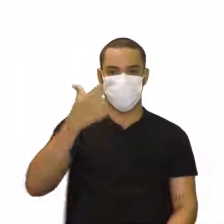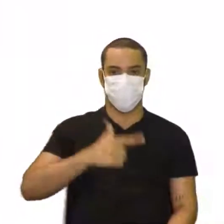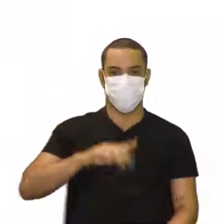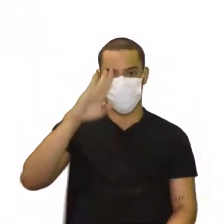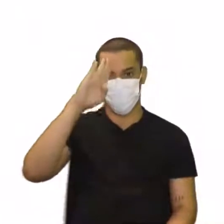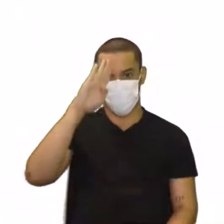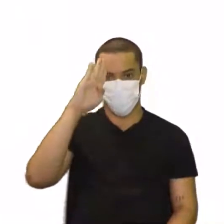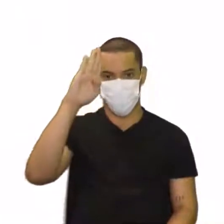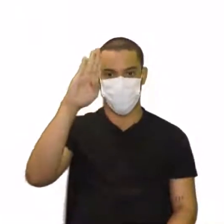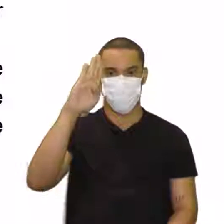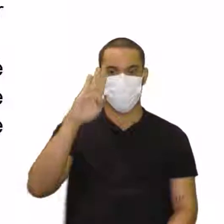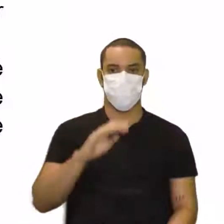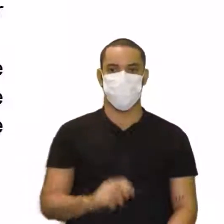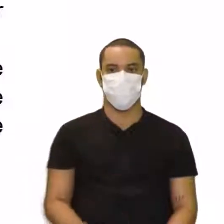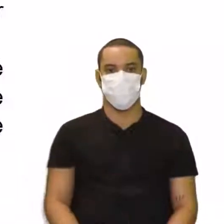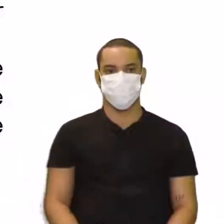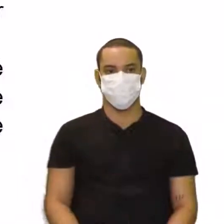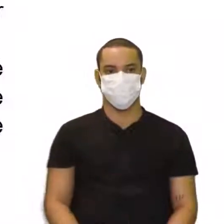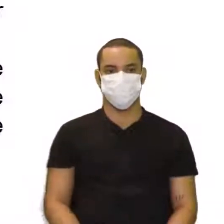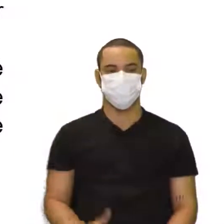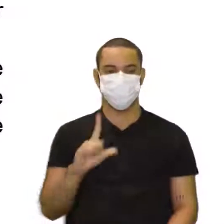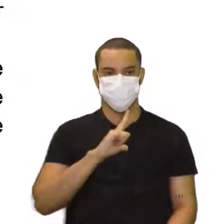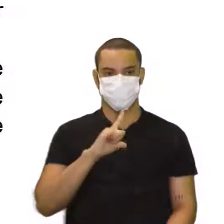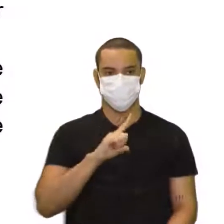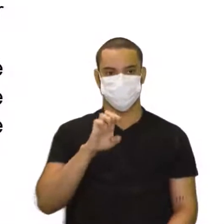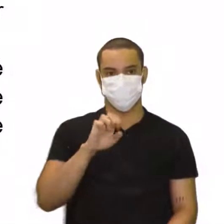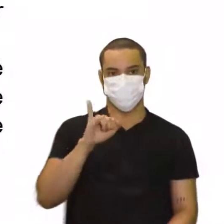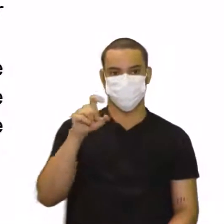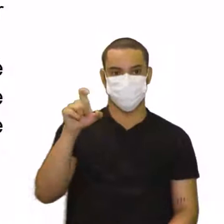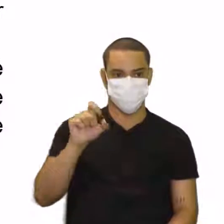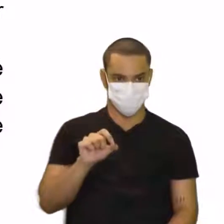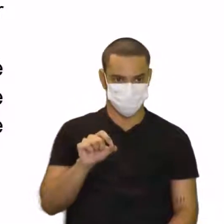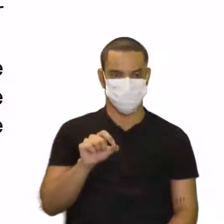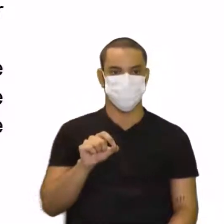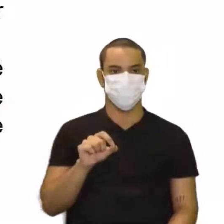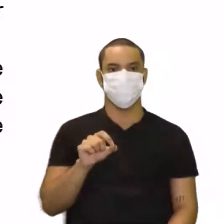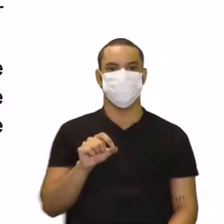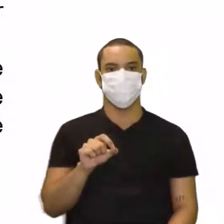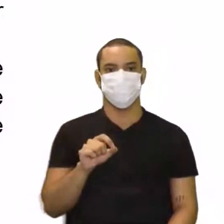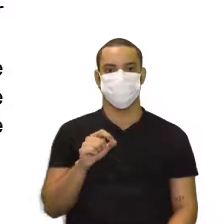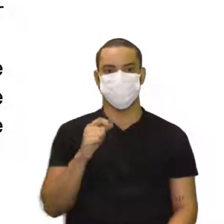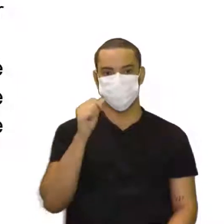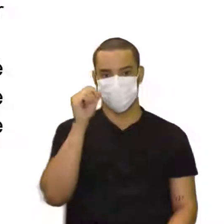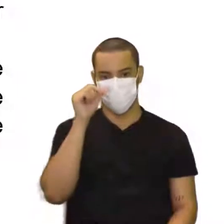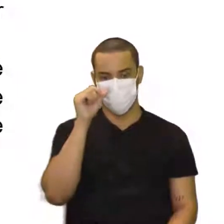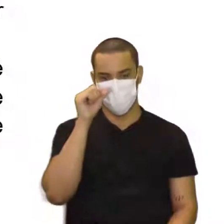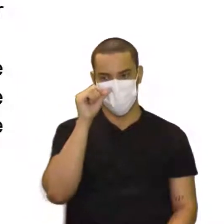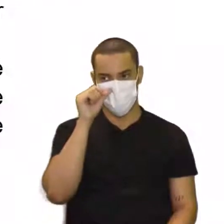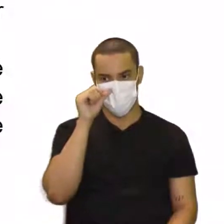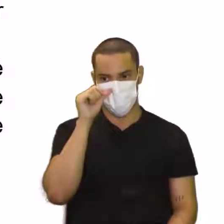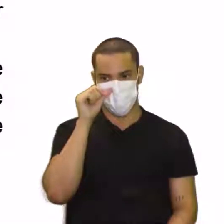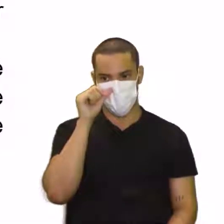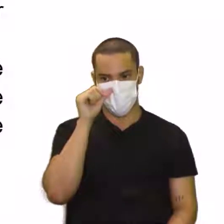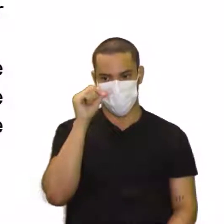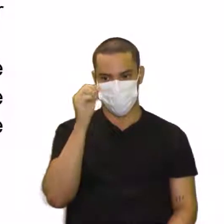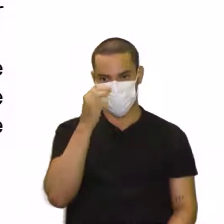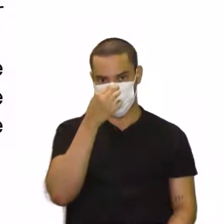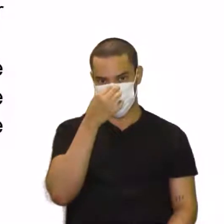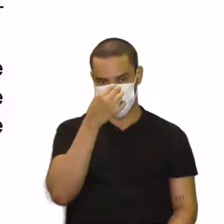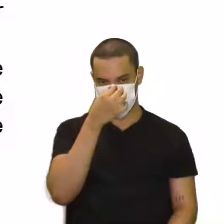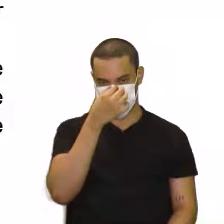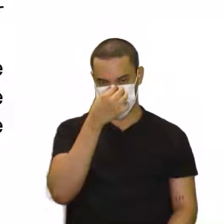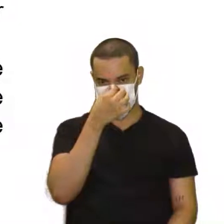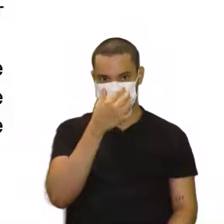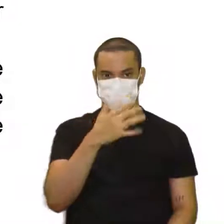principais componentes de um dínamo? Nós temos também o eixo, que é a parte cilíndrica que transmite